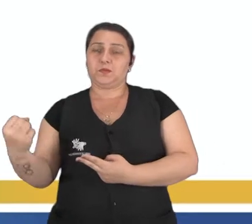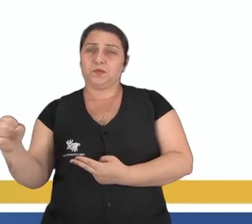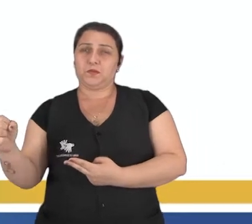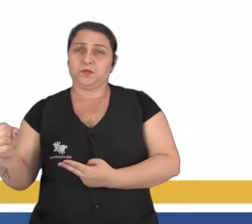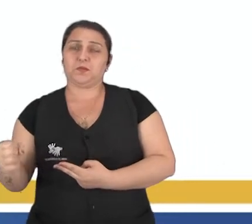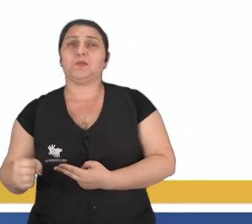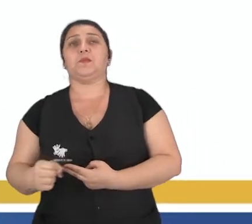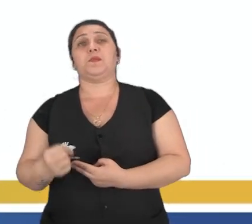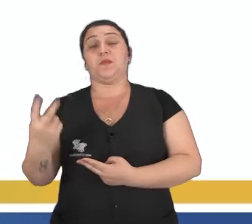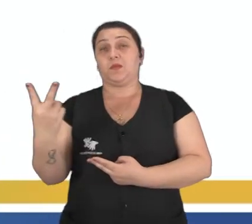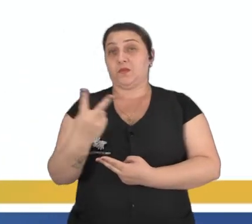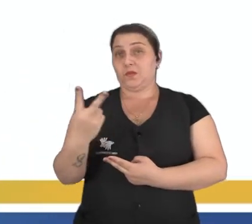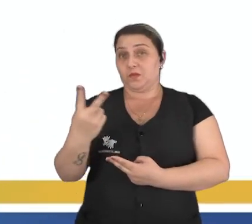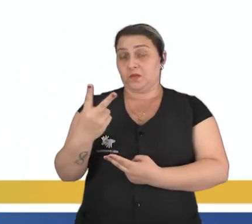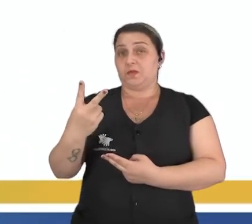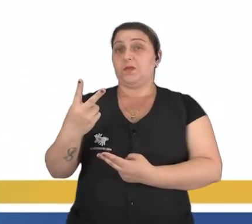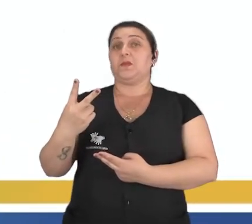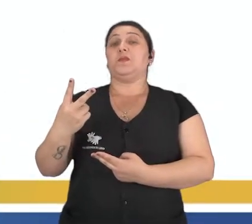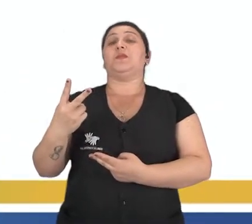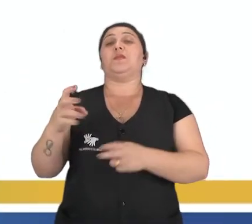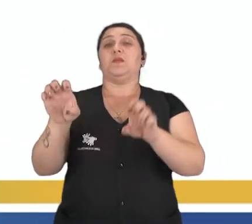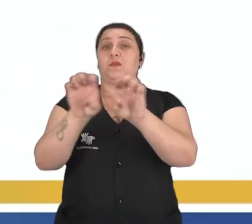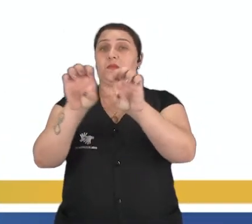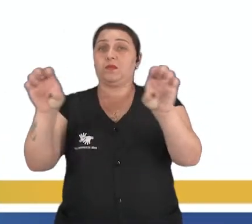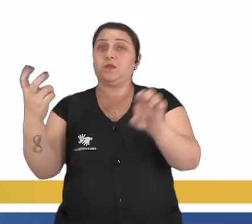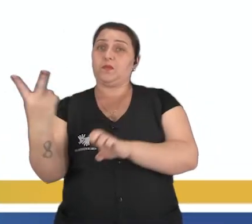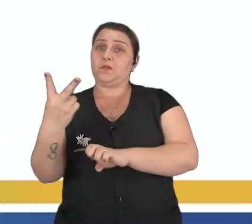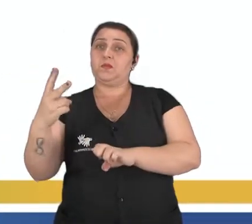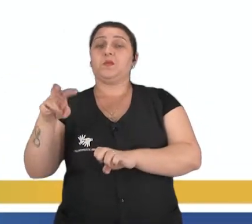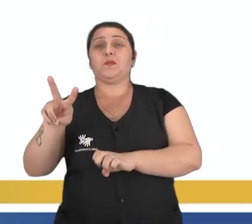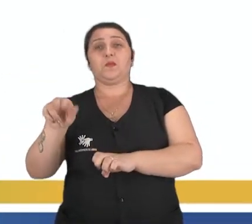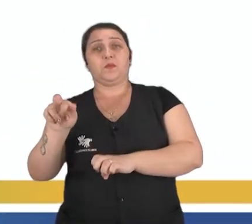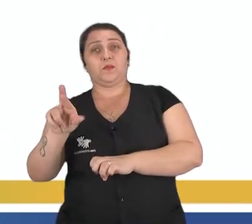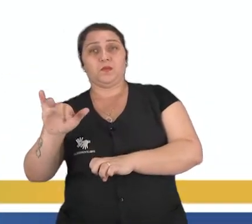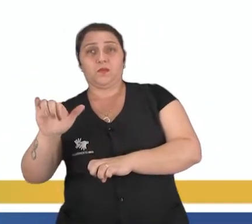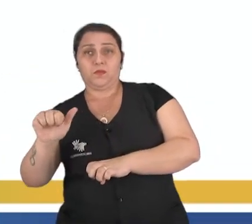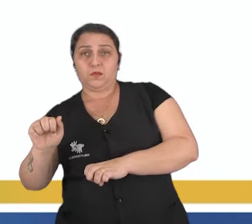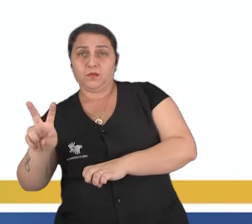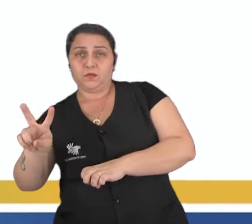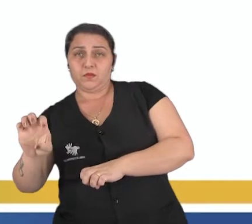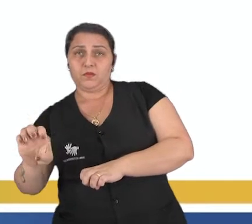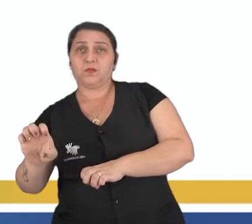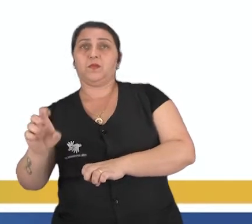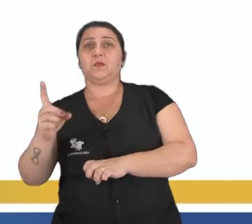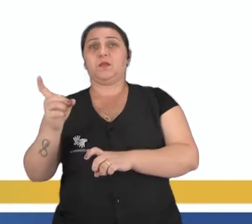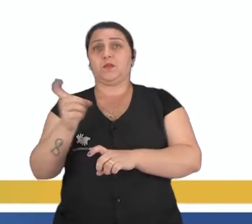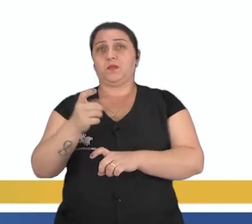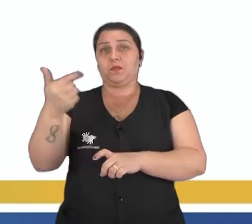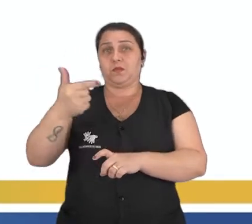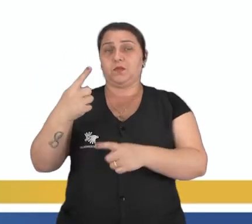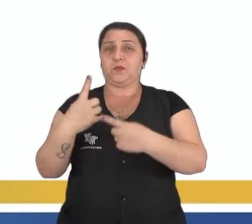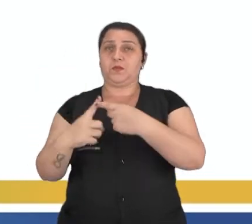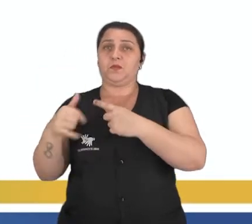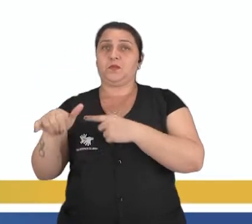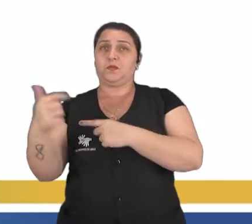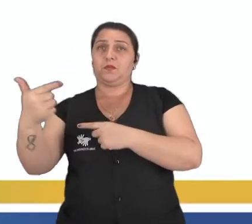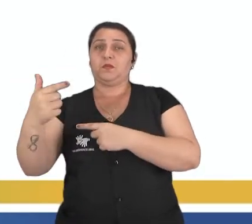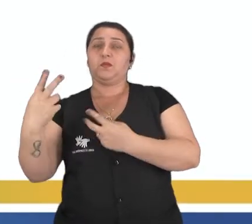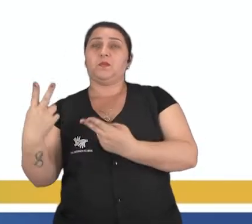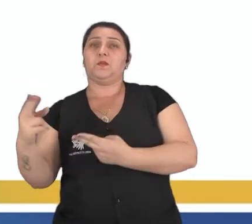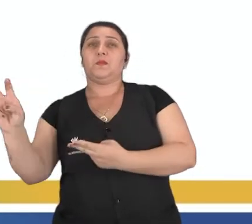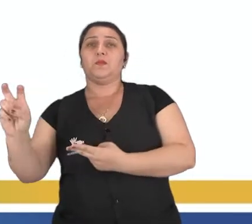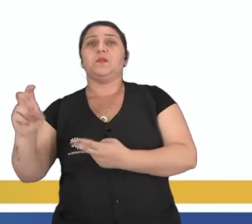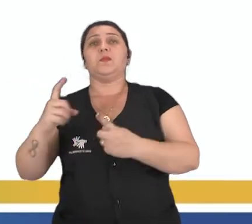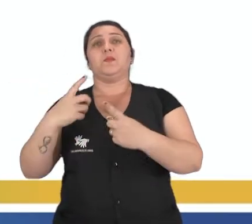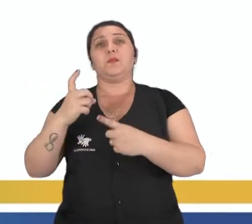duas variáveis. O terceiro sistema, x ao quadrado mais y ao quadrado igual a 5, x